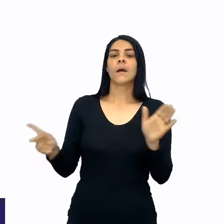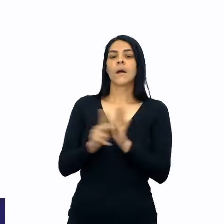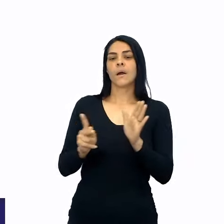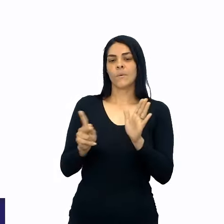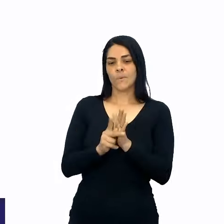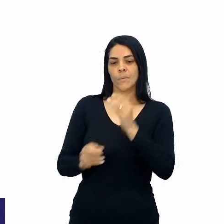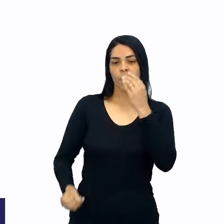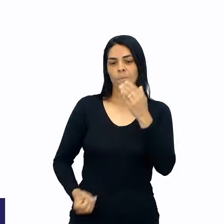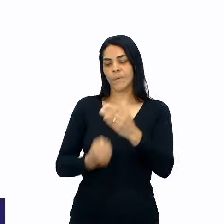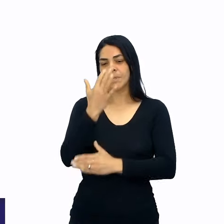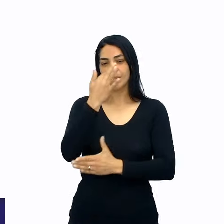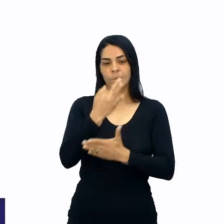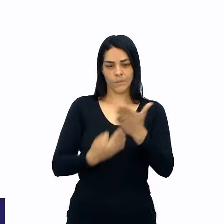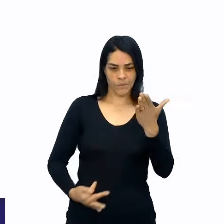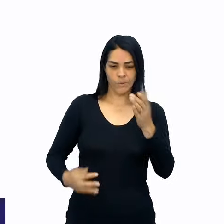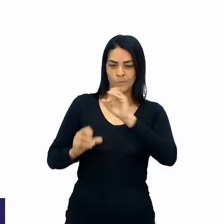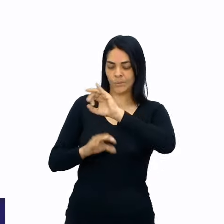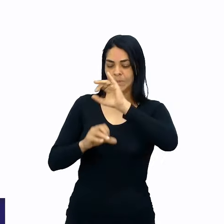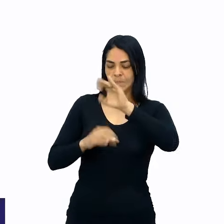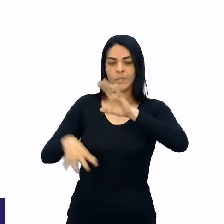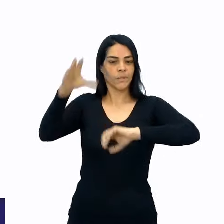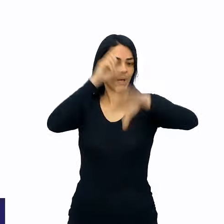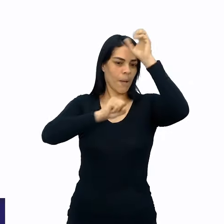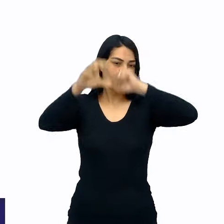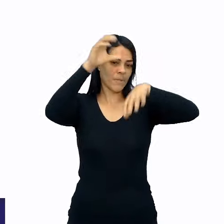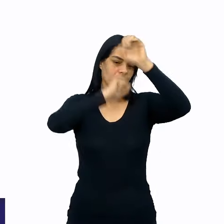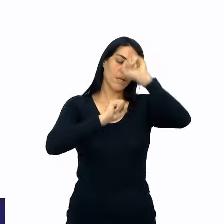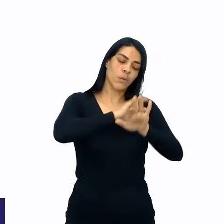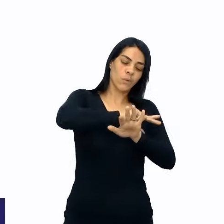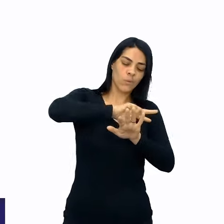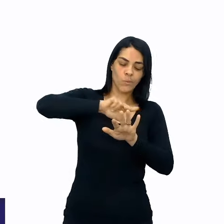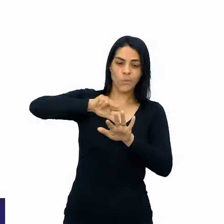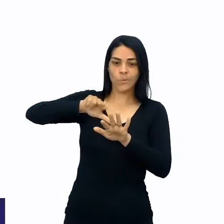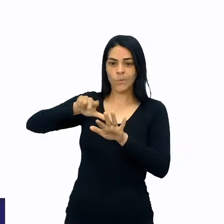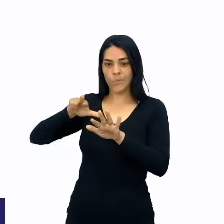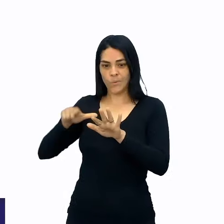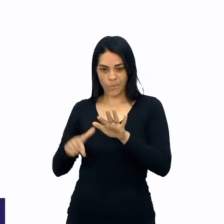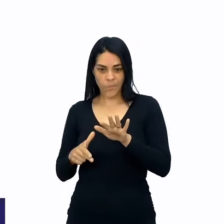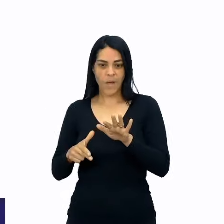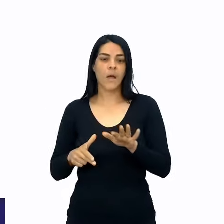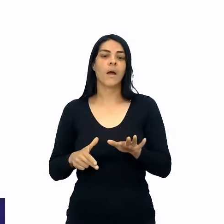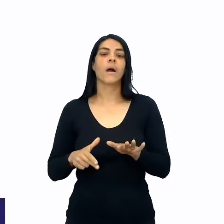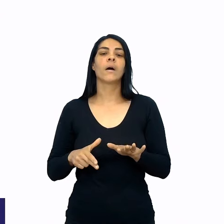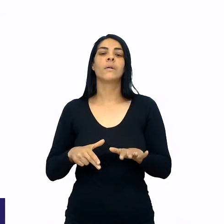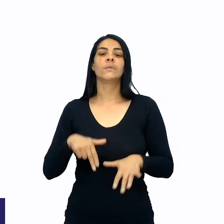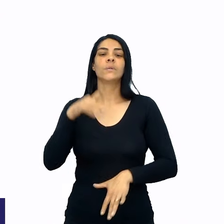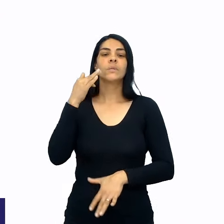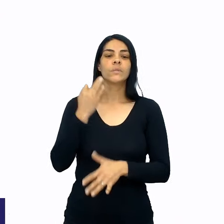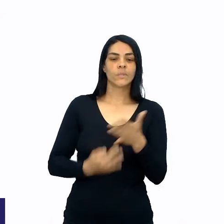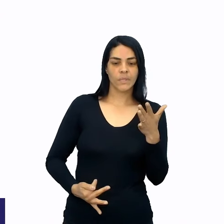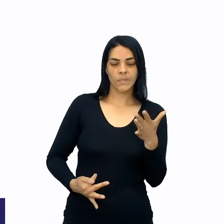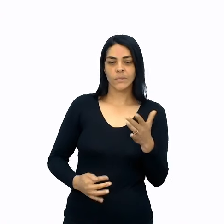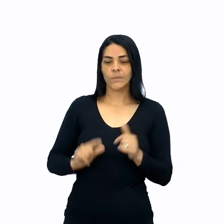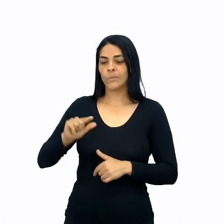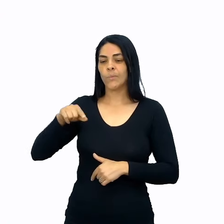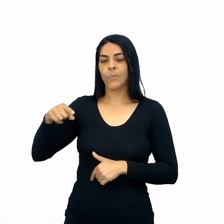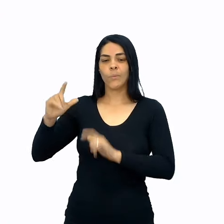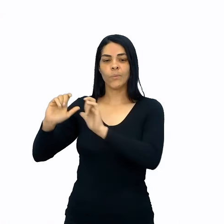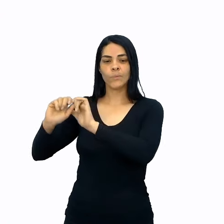no ensino e na aprendizagem dos variados gêneros. E aí, no próximo slide,